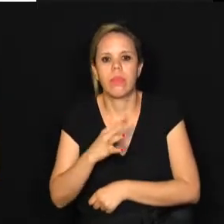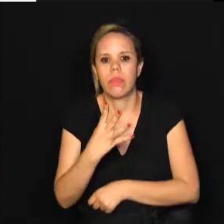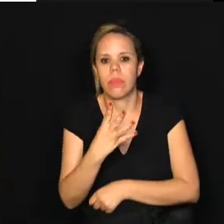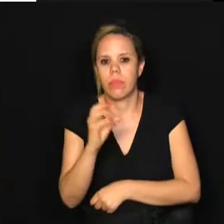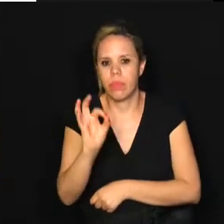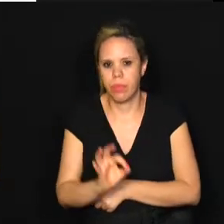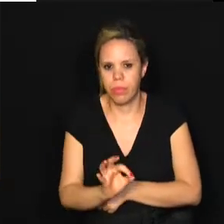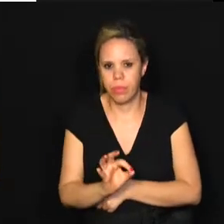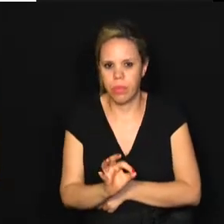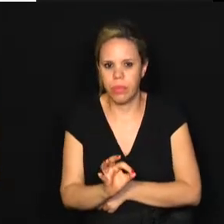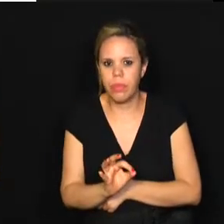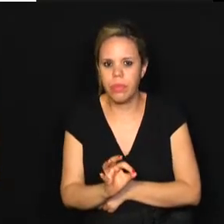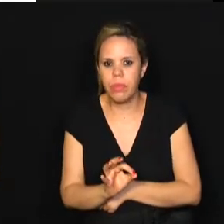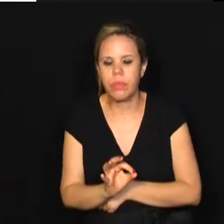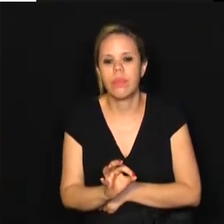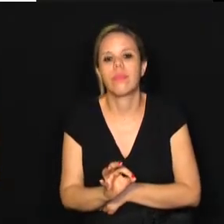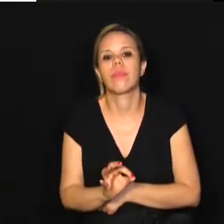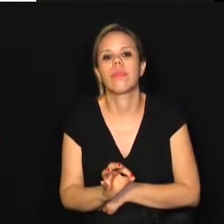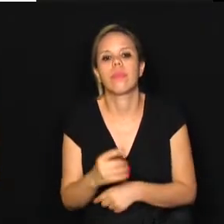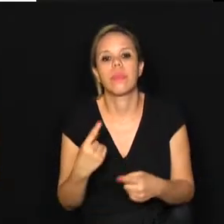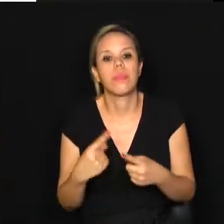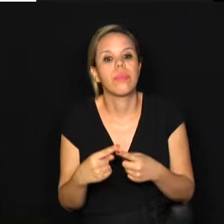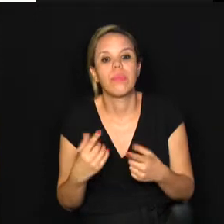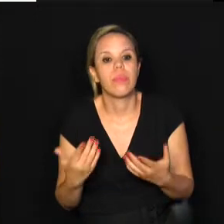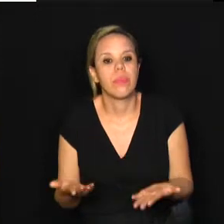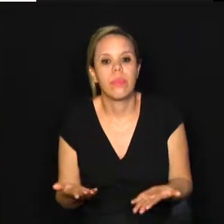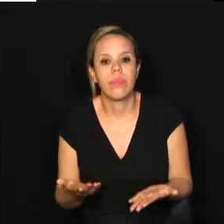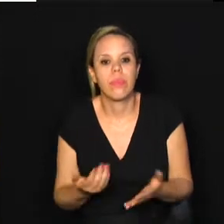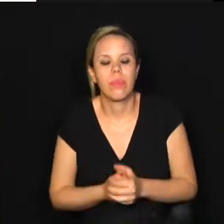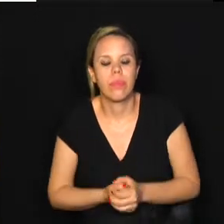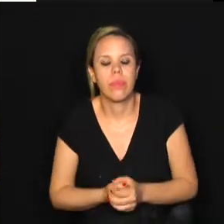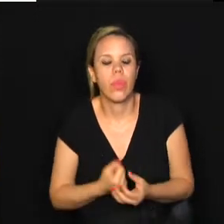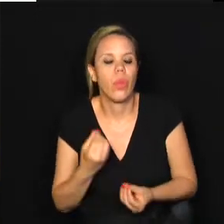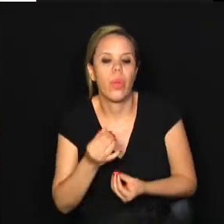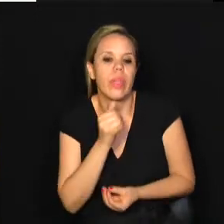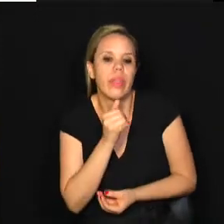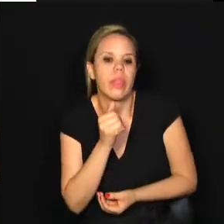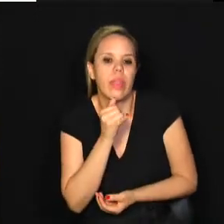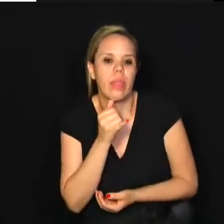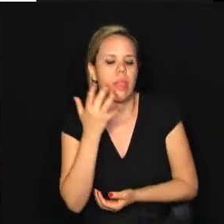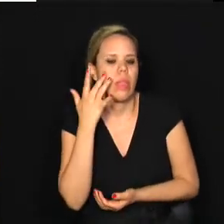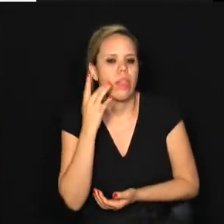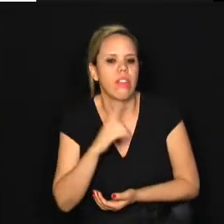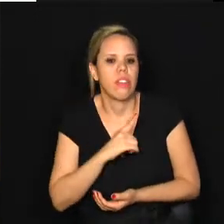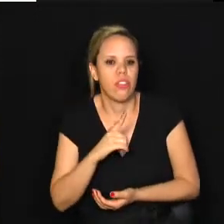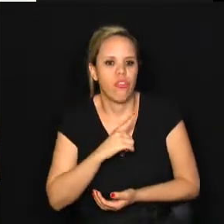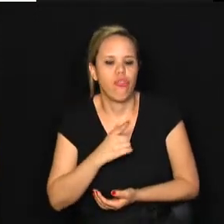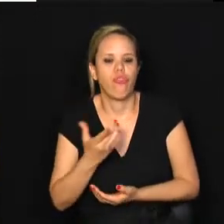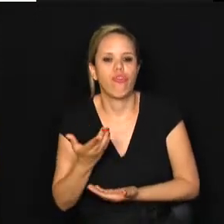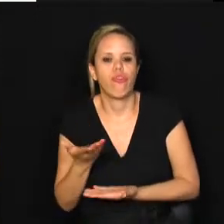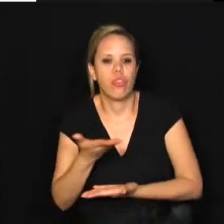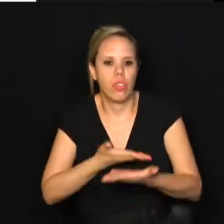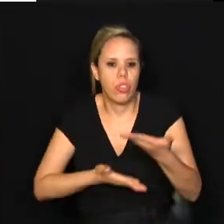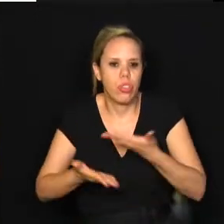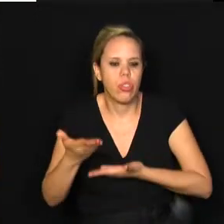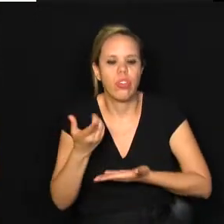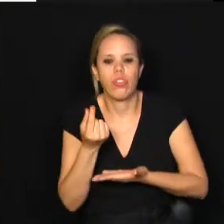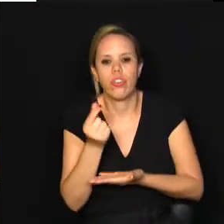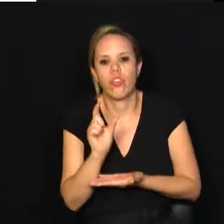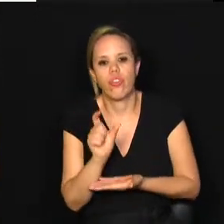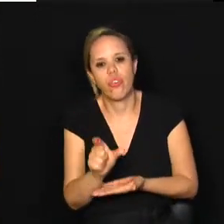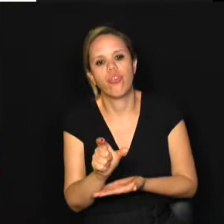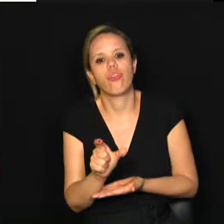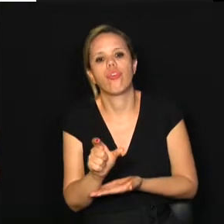40%. Porque, como um exemplo, a gente tinha um compartilhamento do ticket de alimentação e